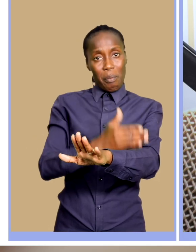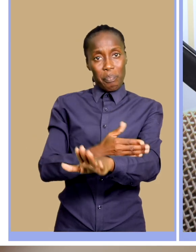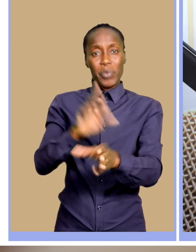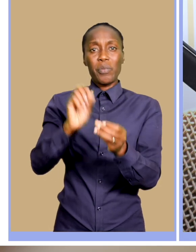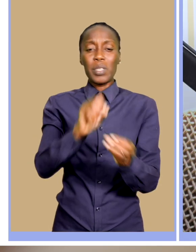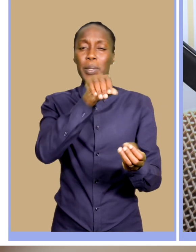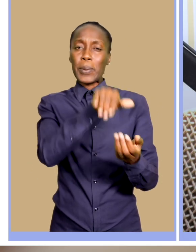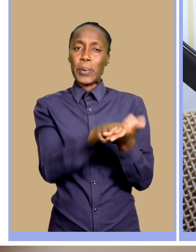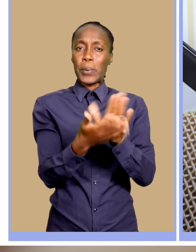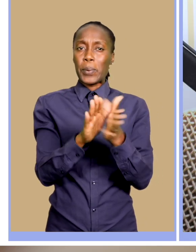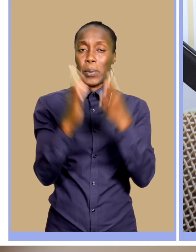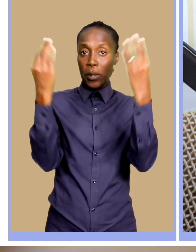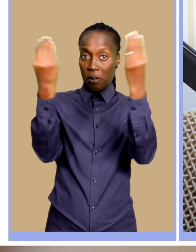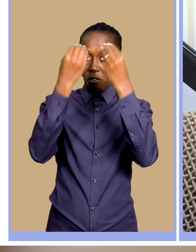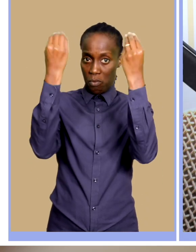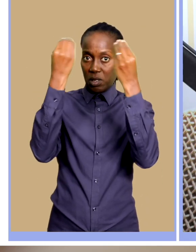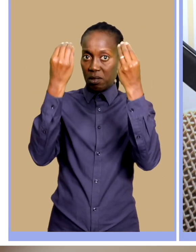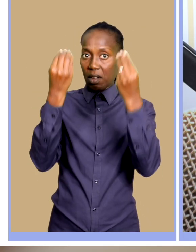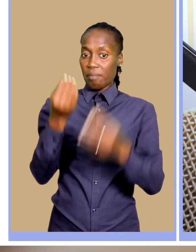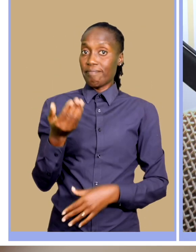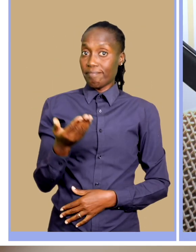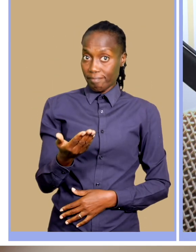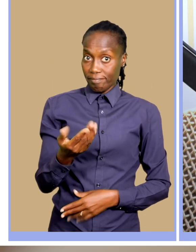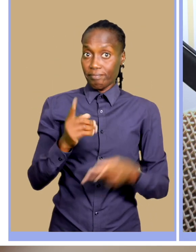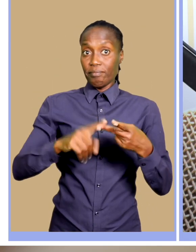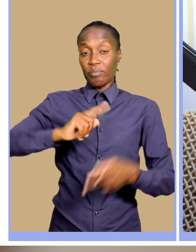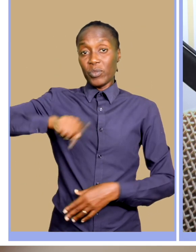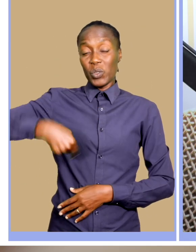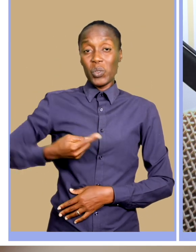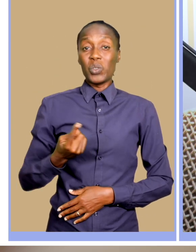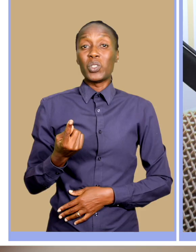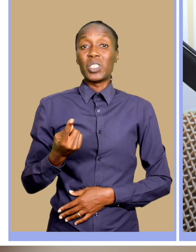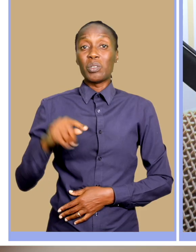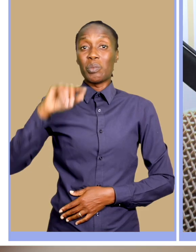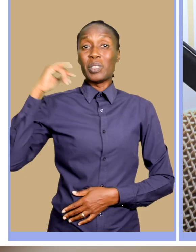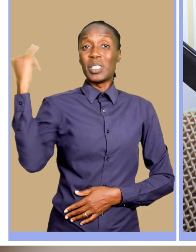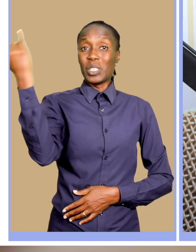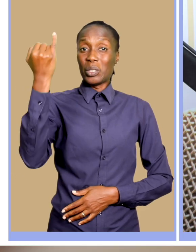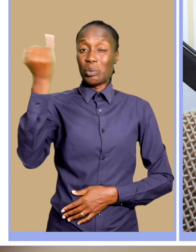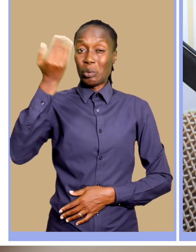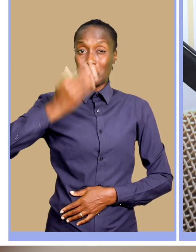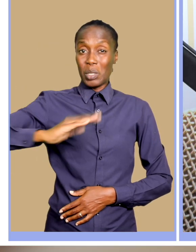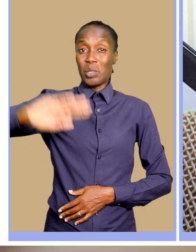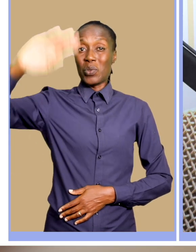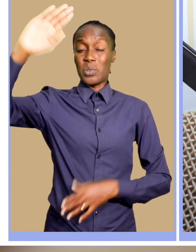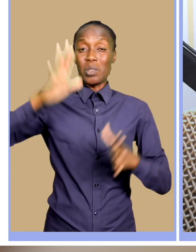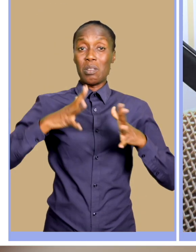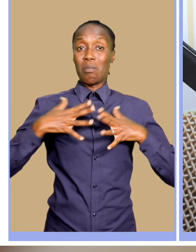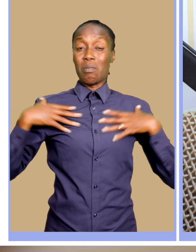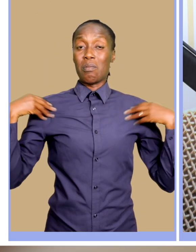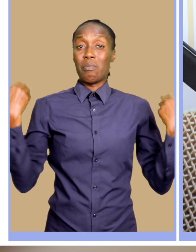atendemos como Instituto Nacional de Saúde, nós respondemos a situações